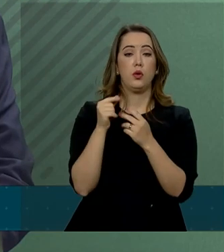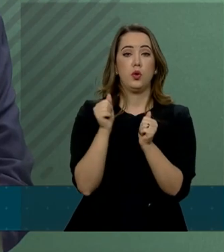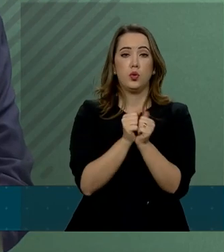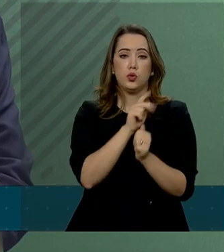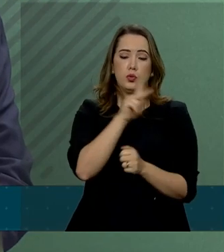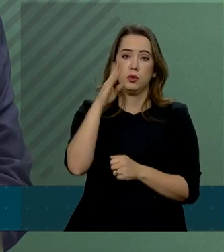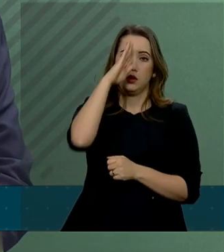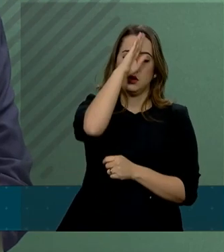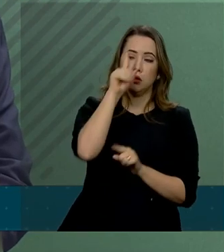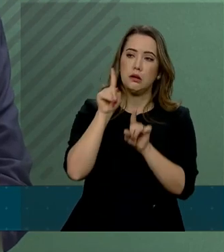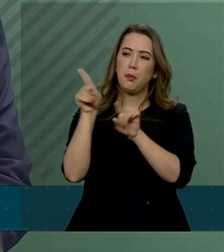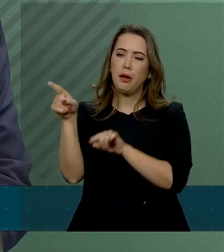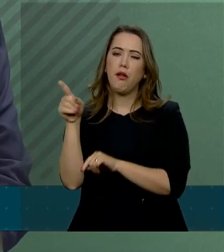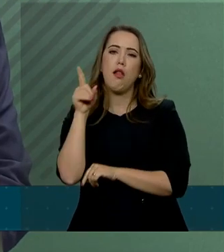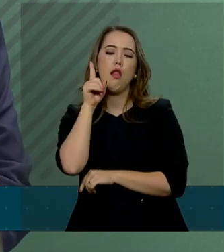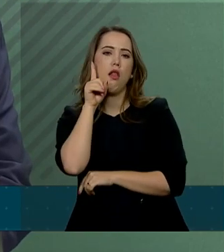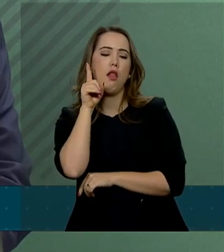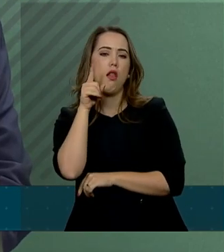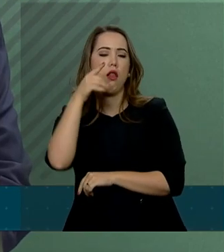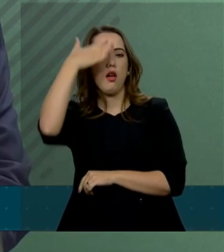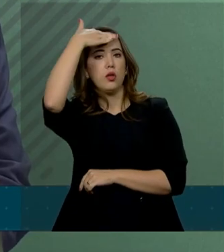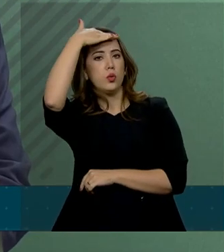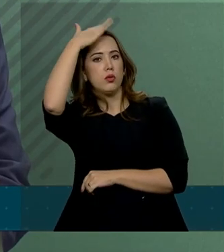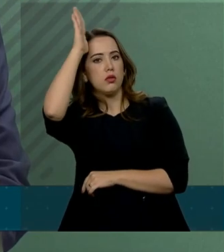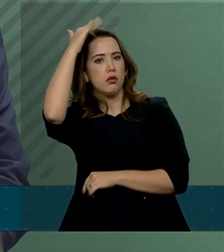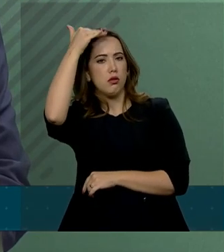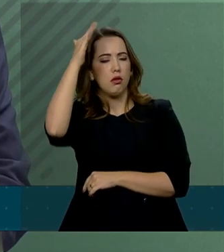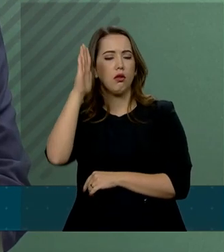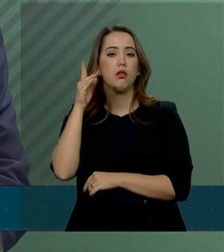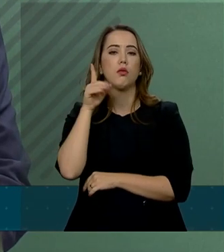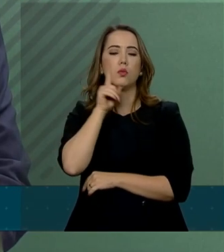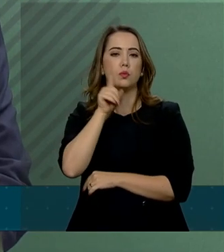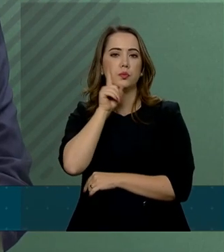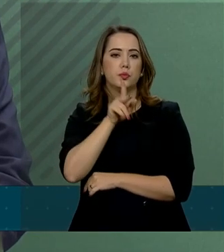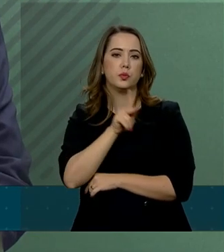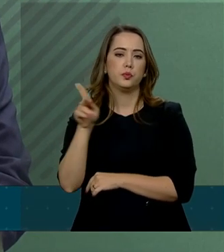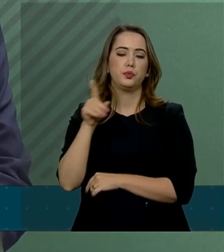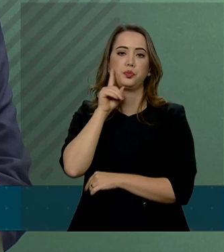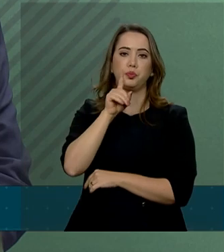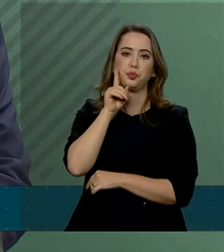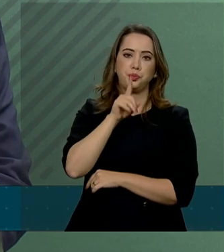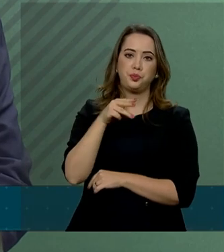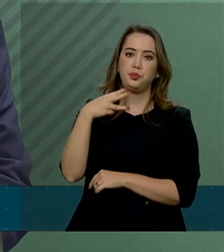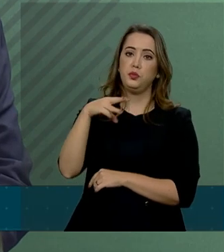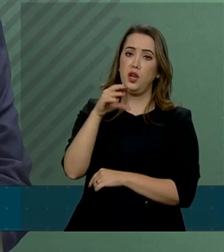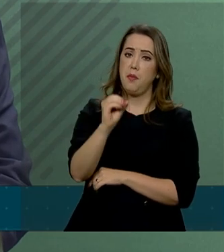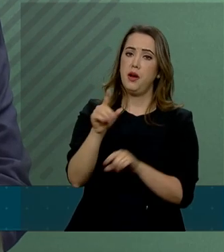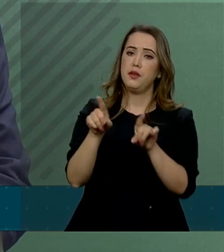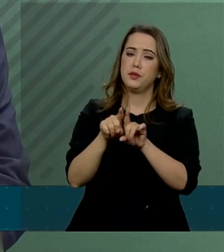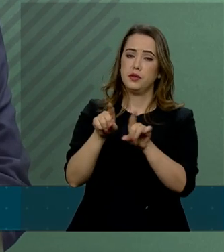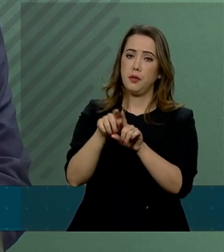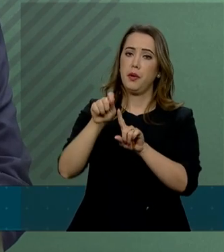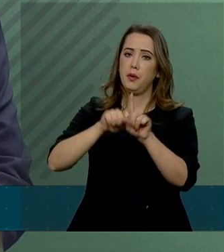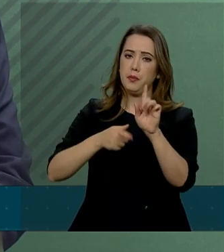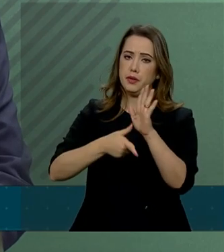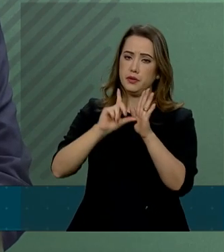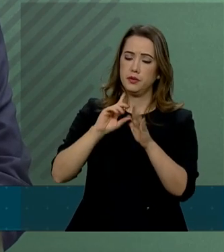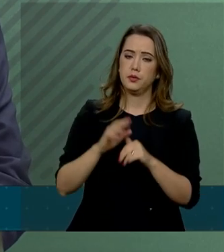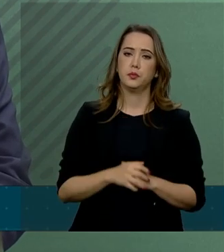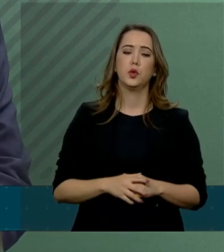em março e em osaka no mês passado o tema principal da audiência